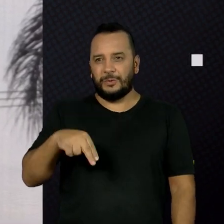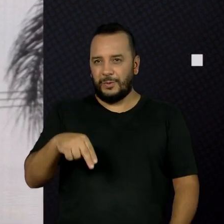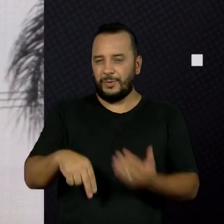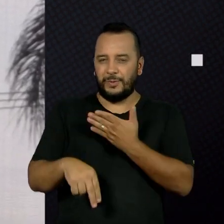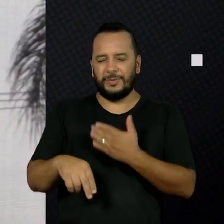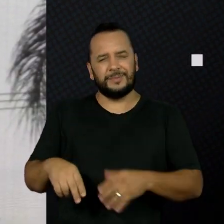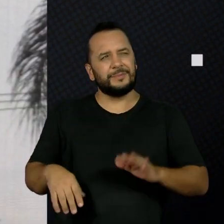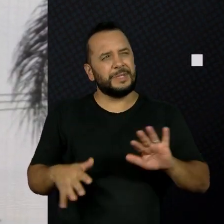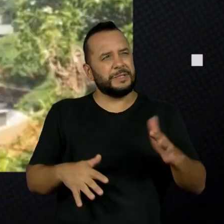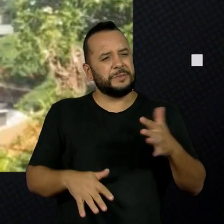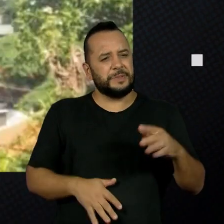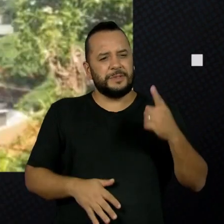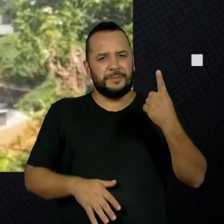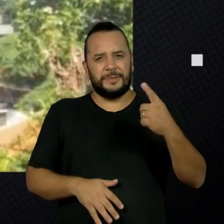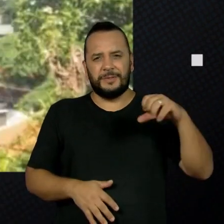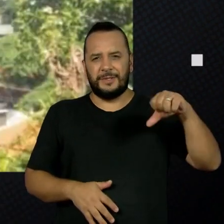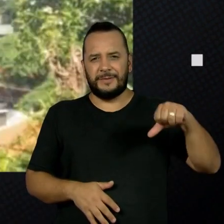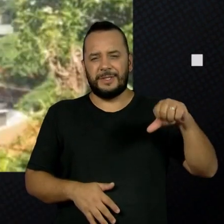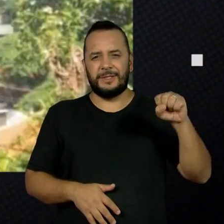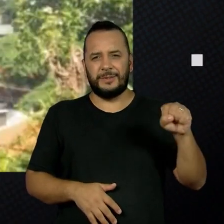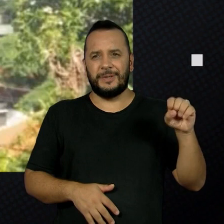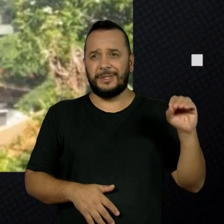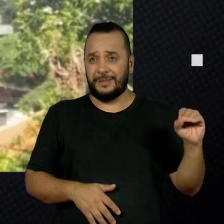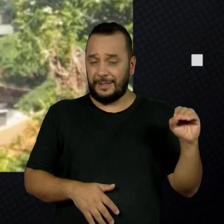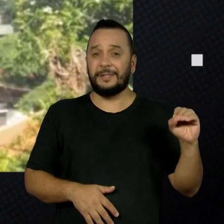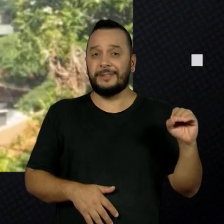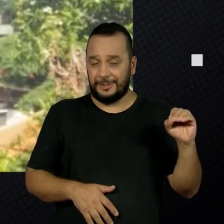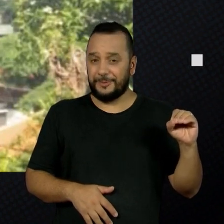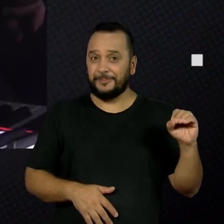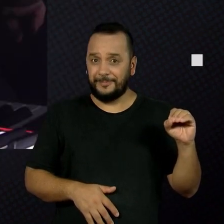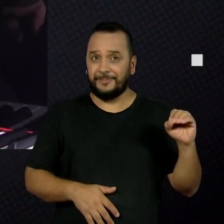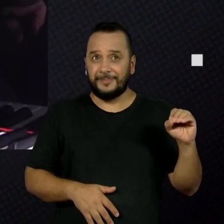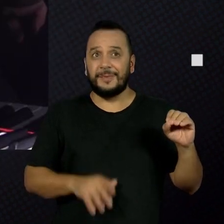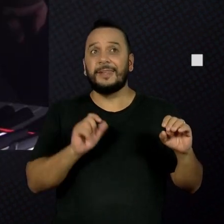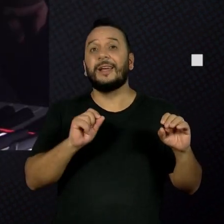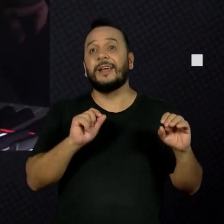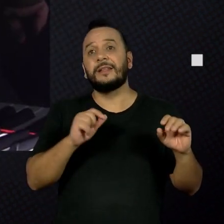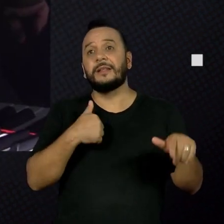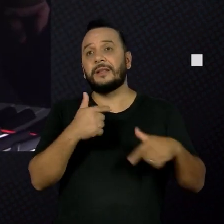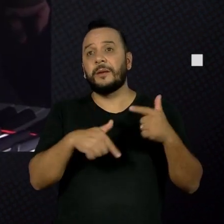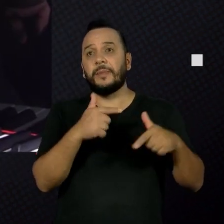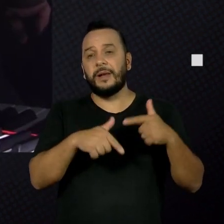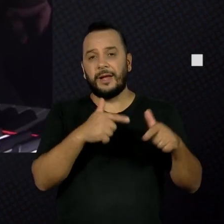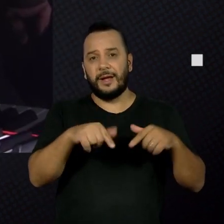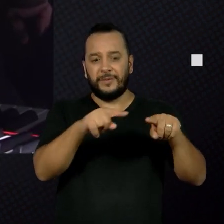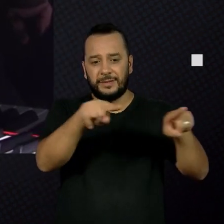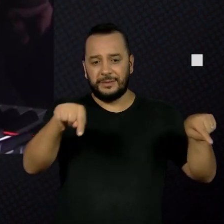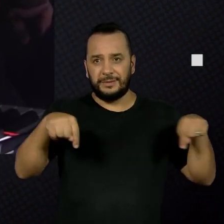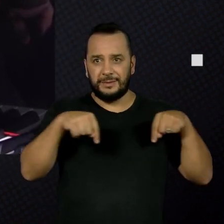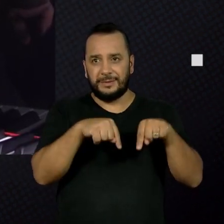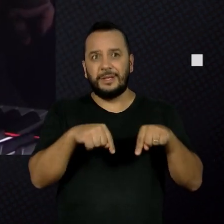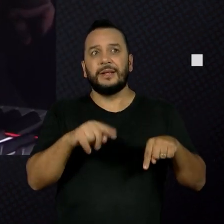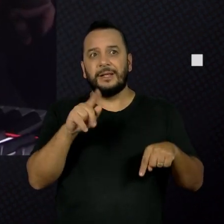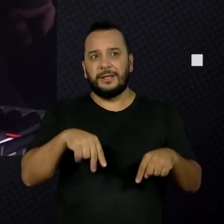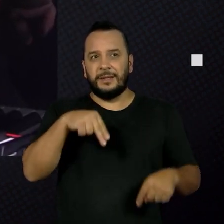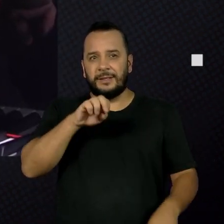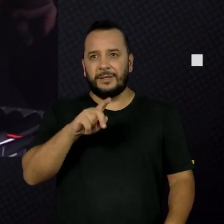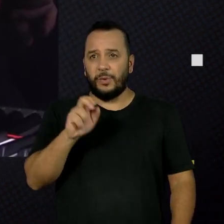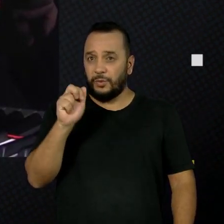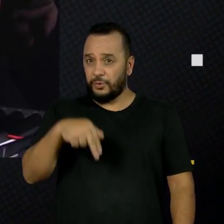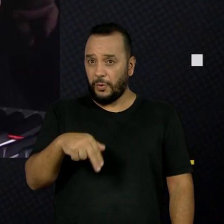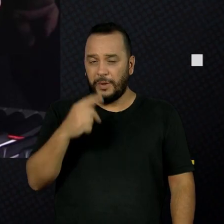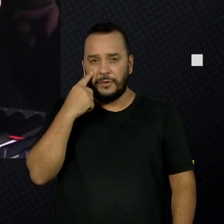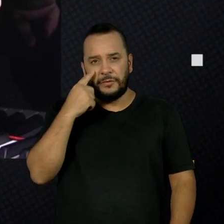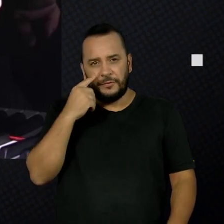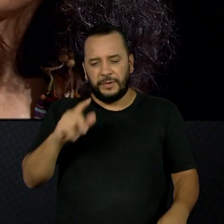anos 80, e quem trabalhava nesse estúdio era o Nelson Aires, e eu vi a capa de um disco,